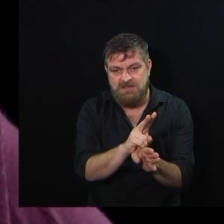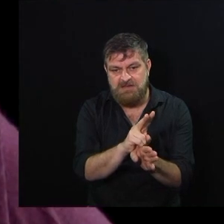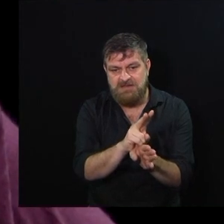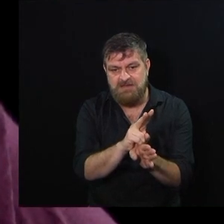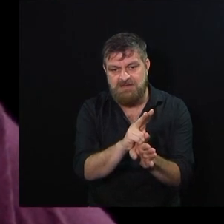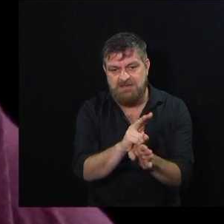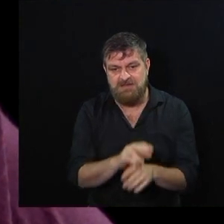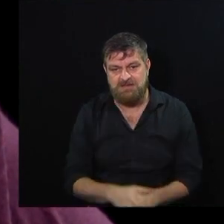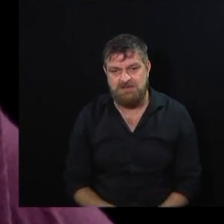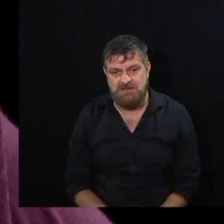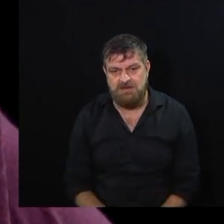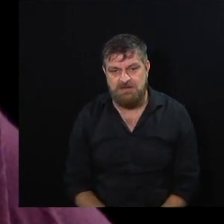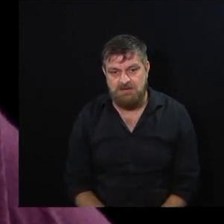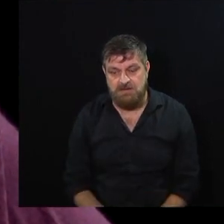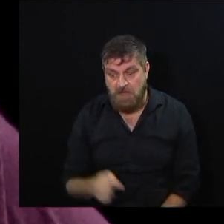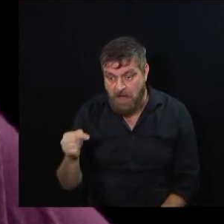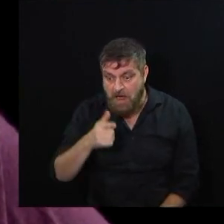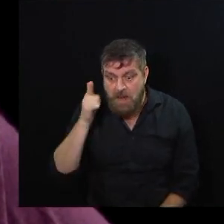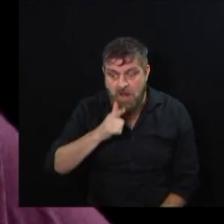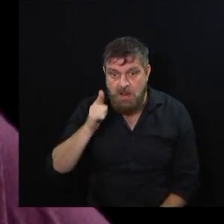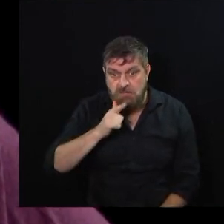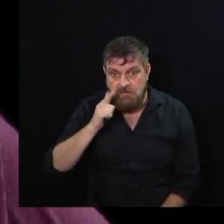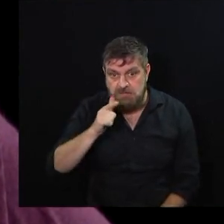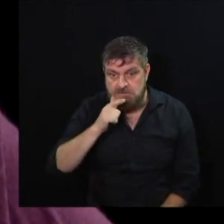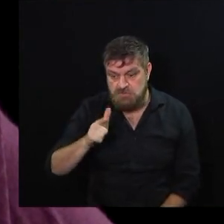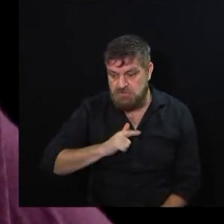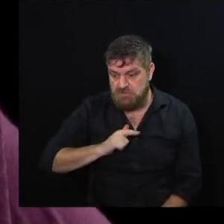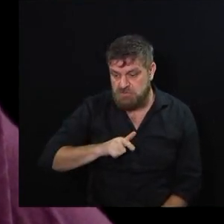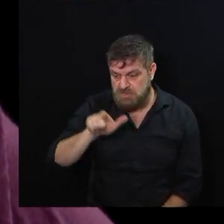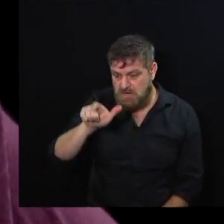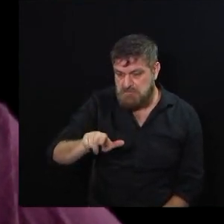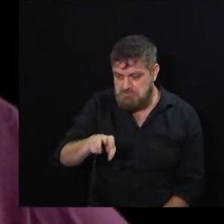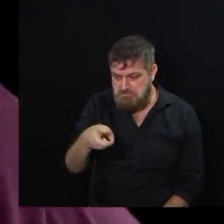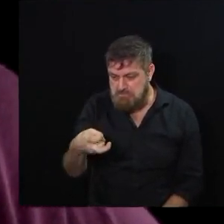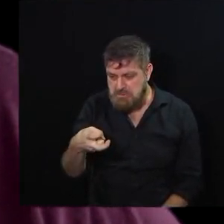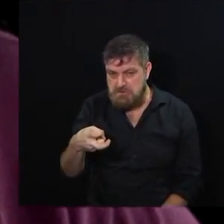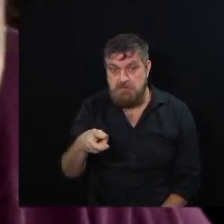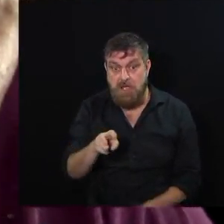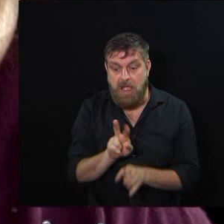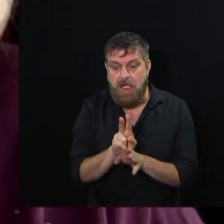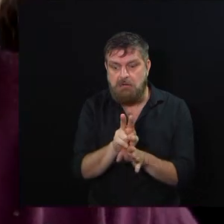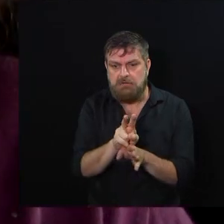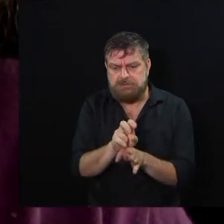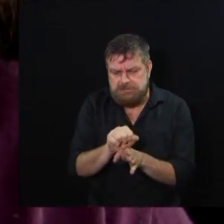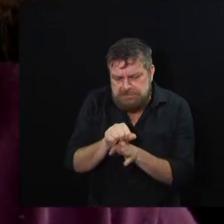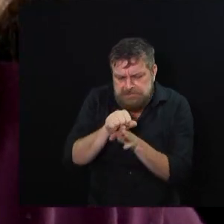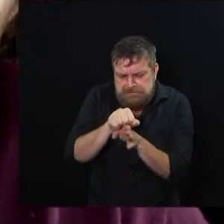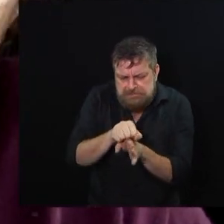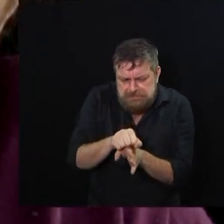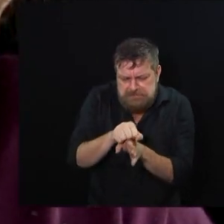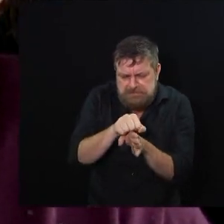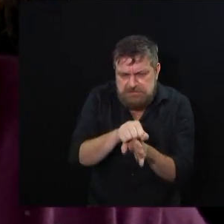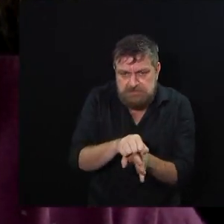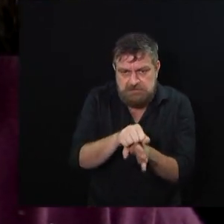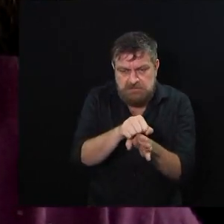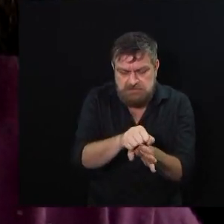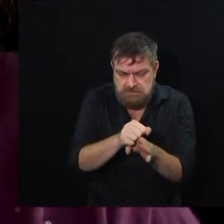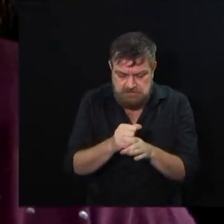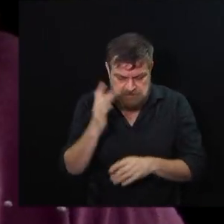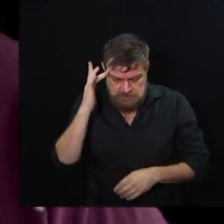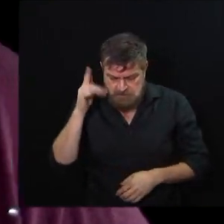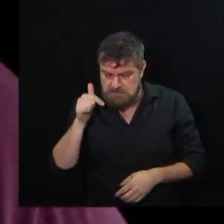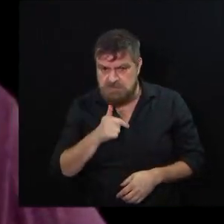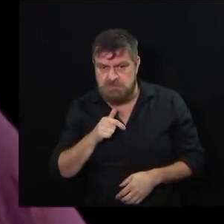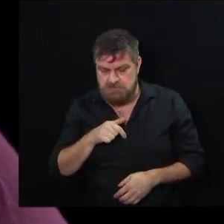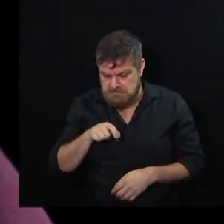Ela conseguiu levar aquele bicho enorme na costa. Que peso, gente! Eu achei que era o bicho que estava indo desse tamanho.